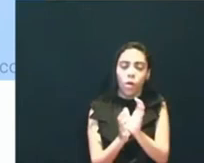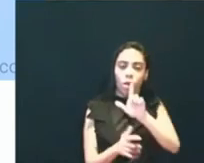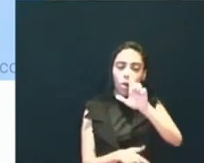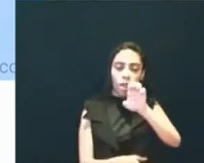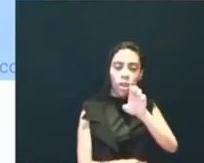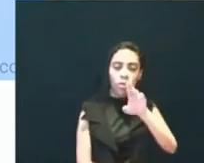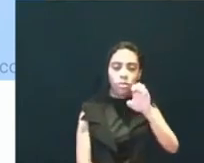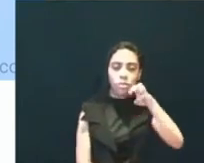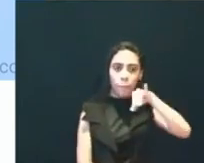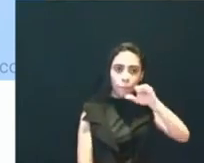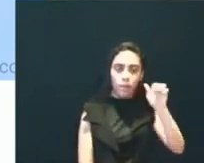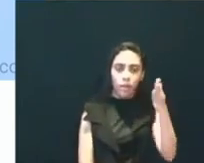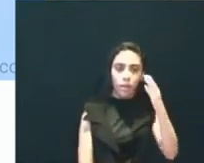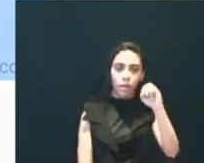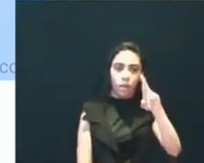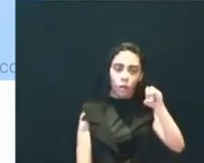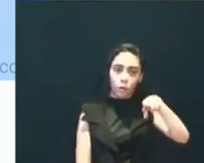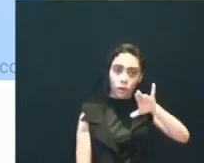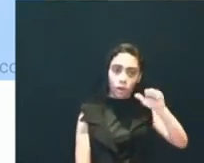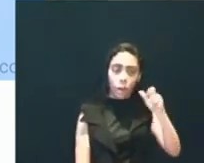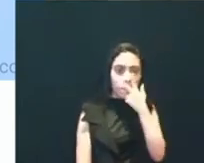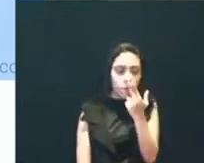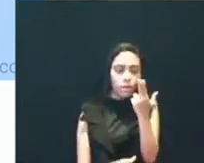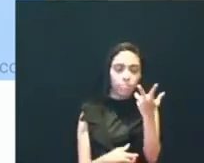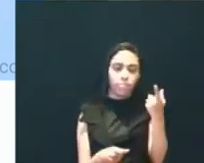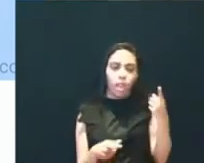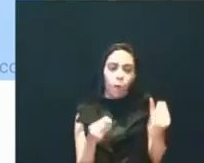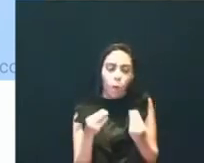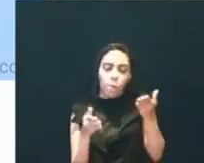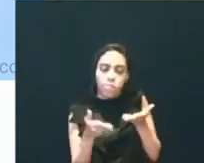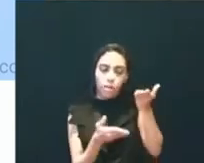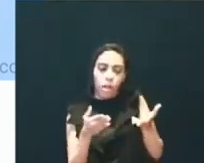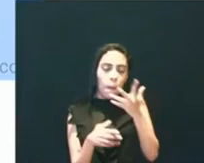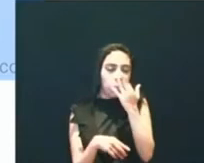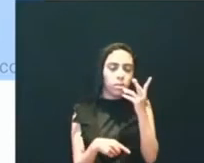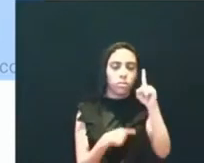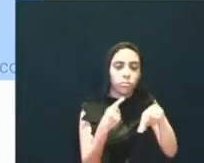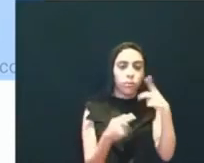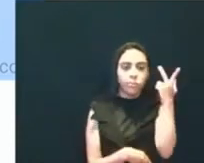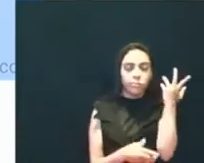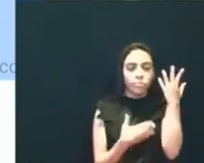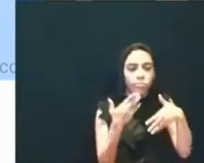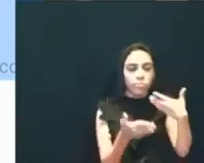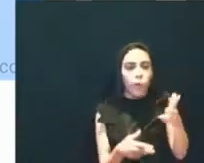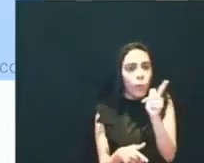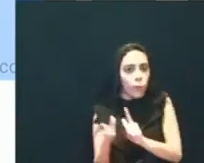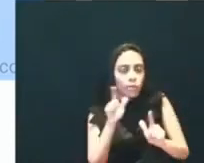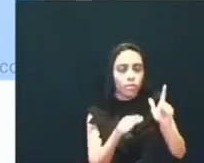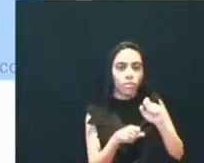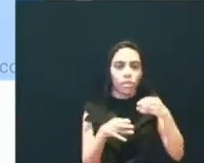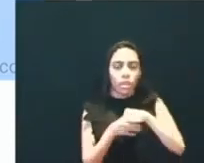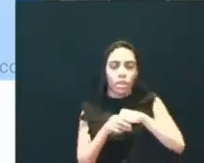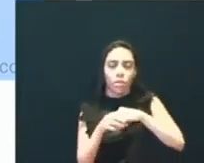crônicas. Quer dizer, a potência do tratamento leva a uma normalização das